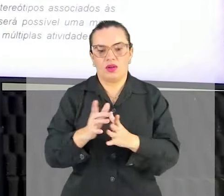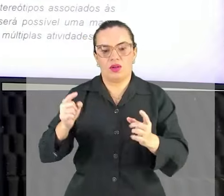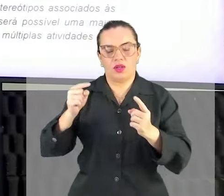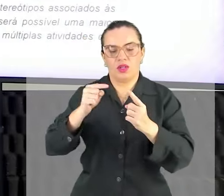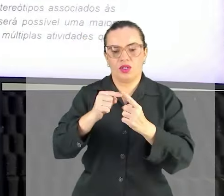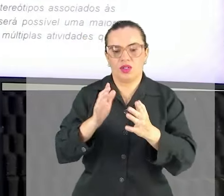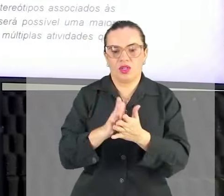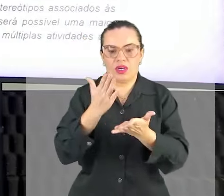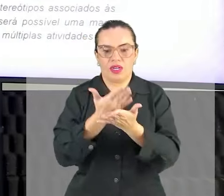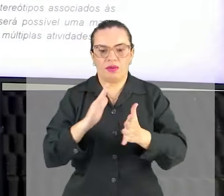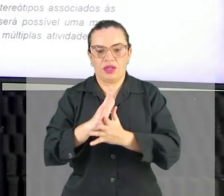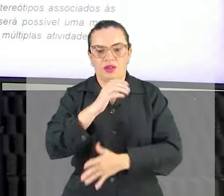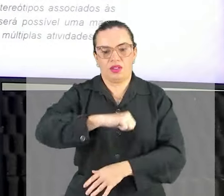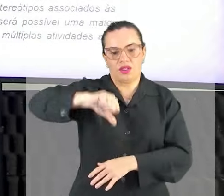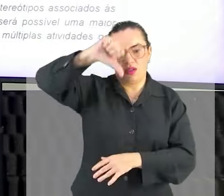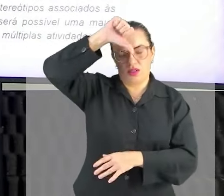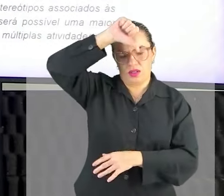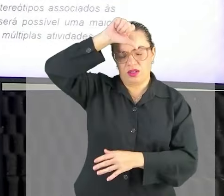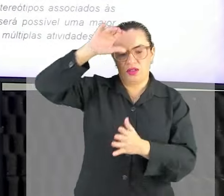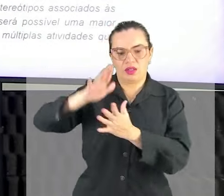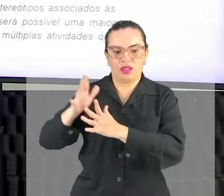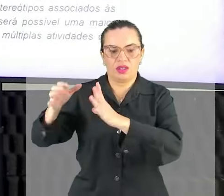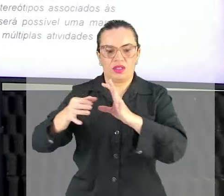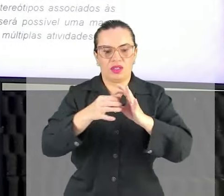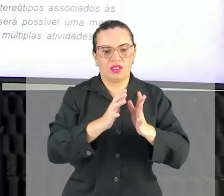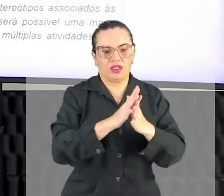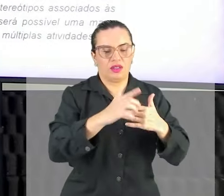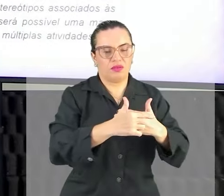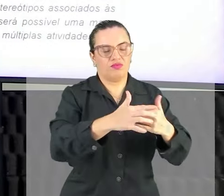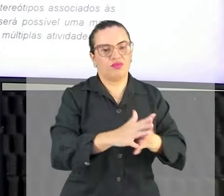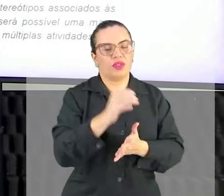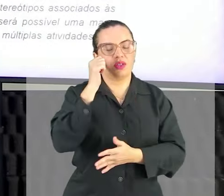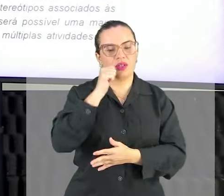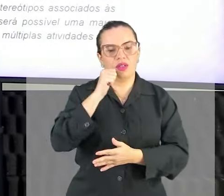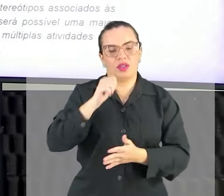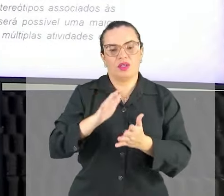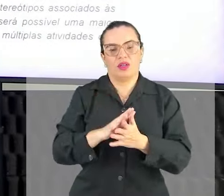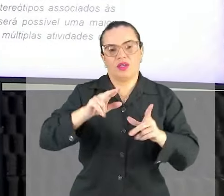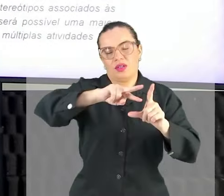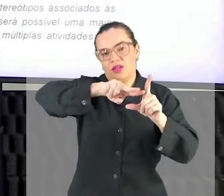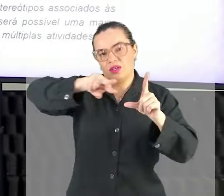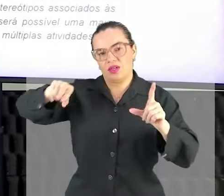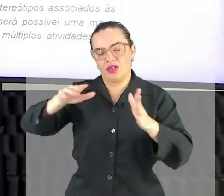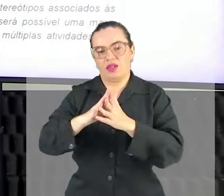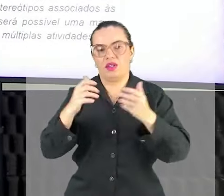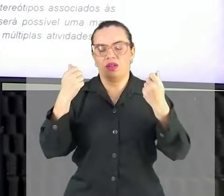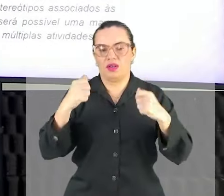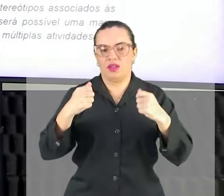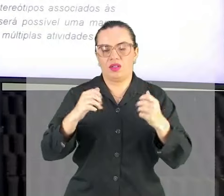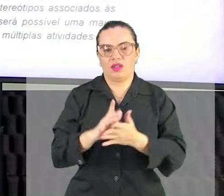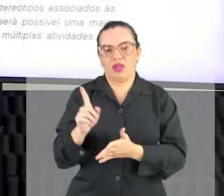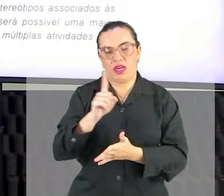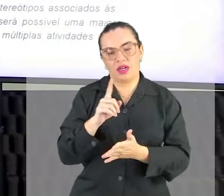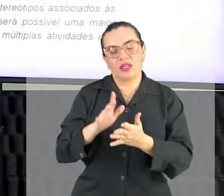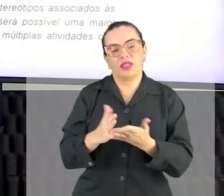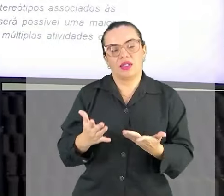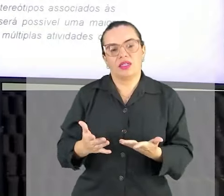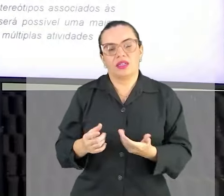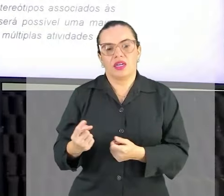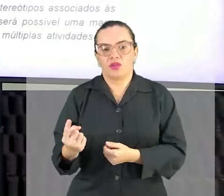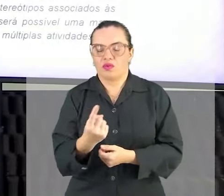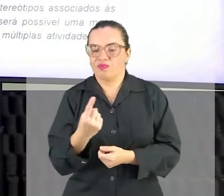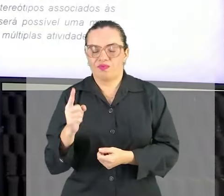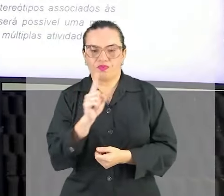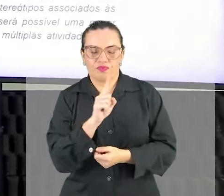Uma dica, tá? A mídia, ela sempre precisa de alguém atrás dela, ela não faz algo sozinha,